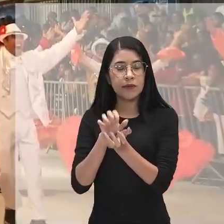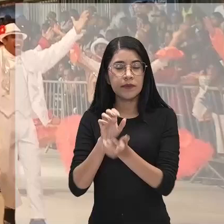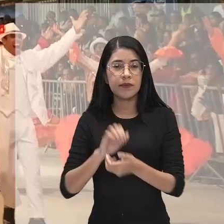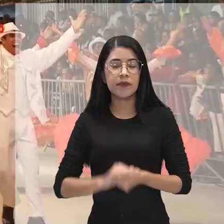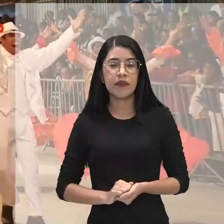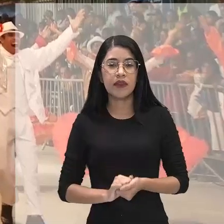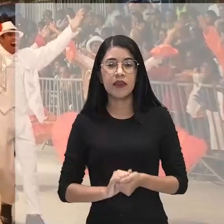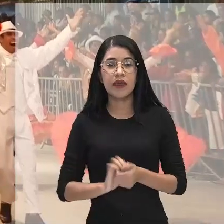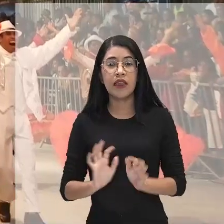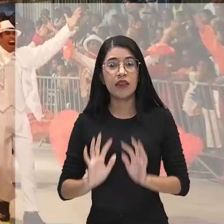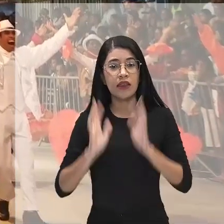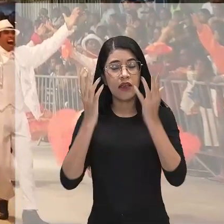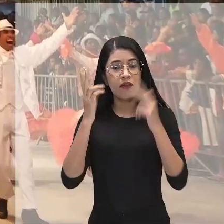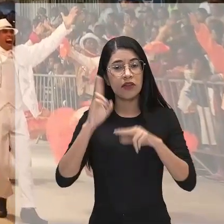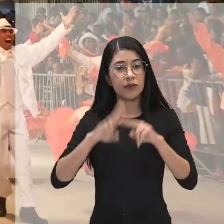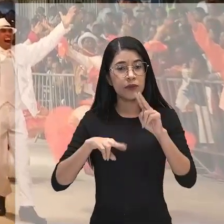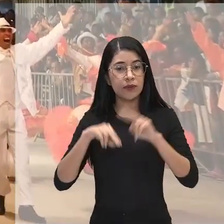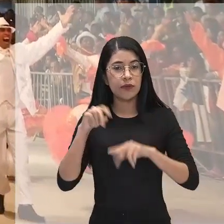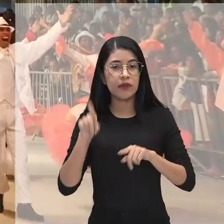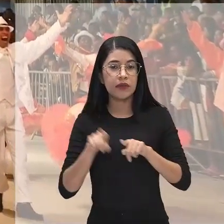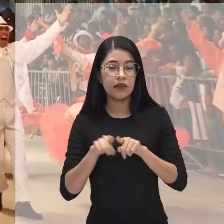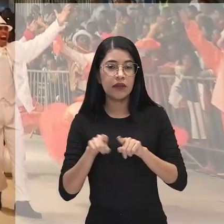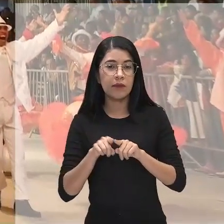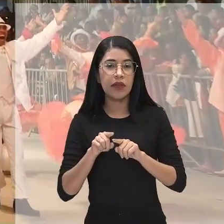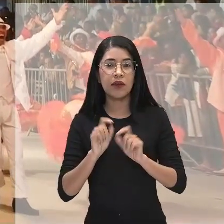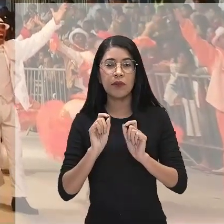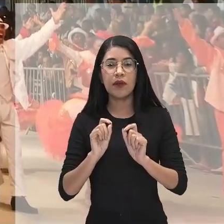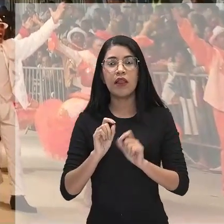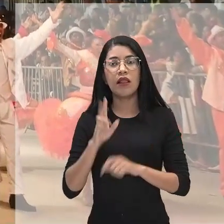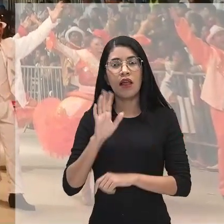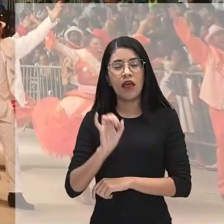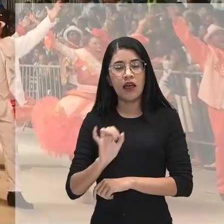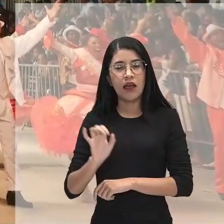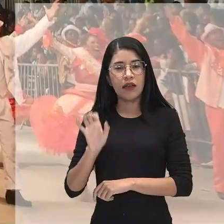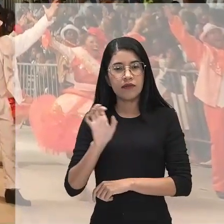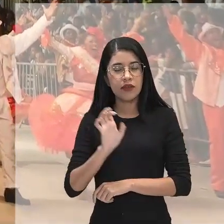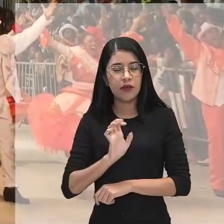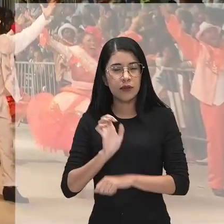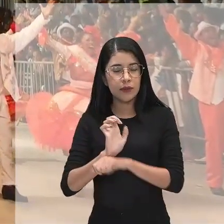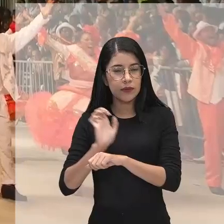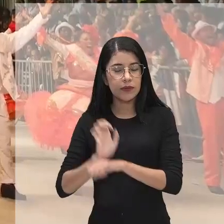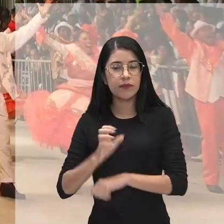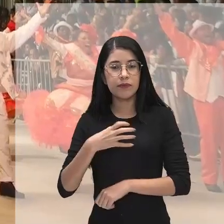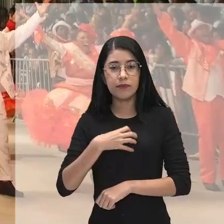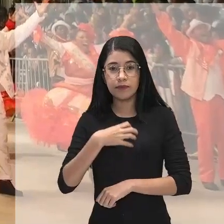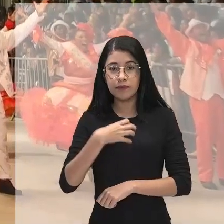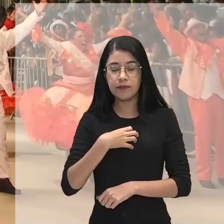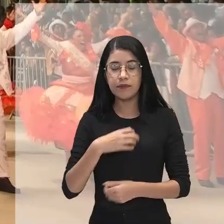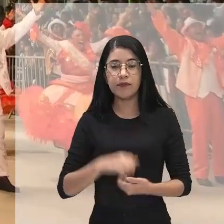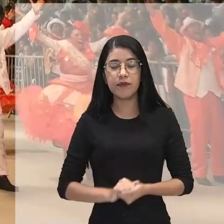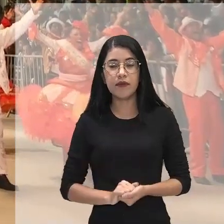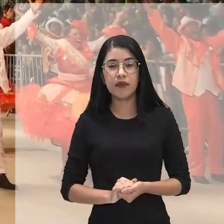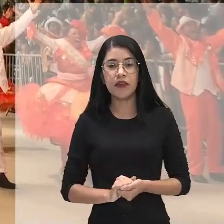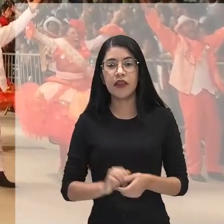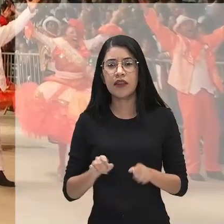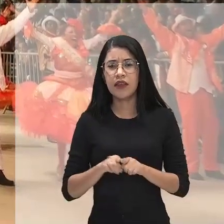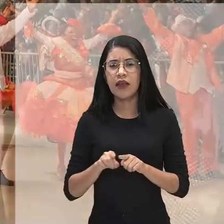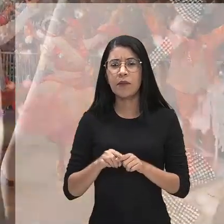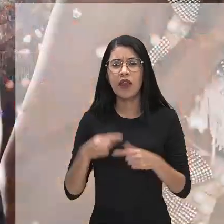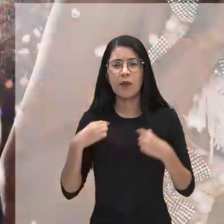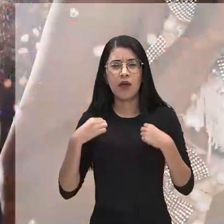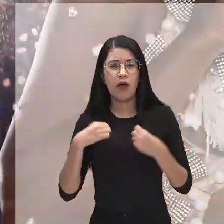temos a festa junina, que envolve a questão da Bahia, essa aí é uma imagem da Bahia, que traz todo um figurino,